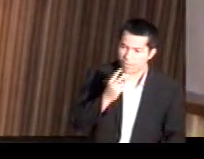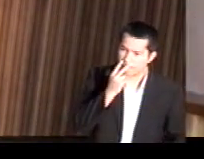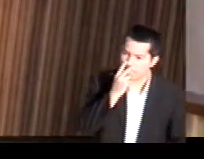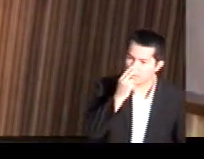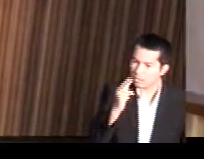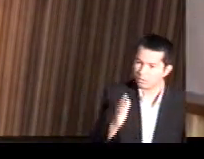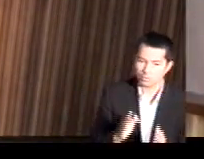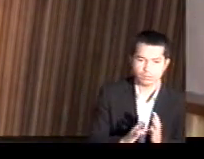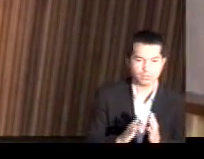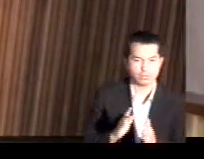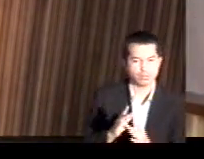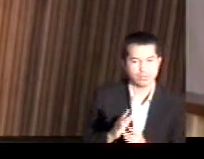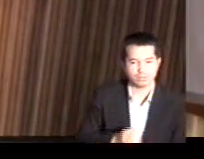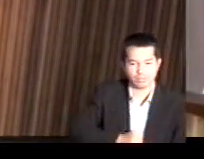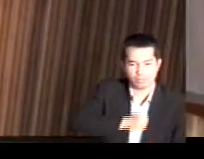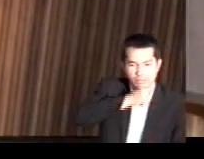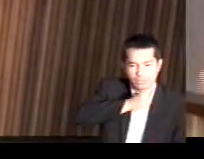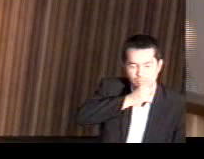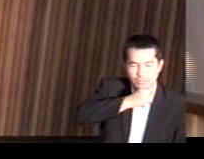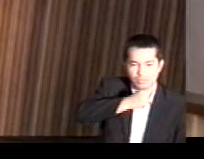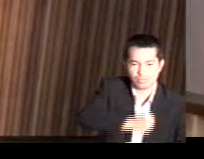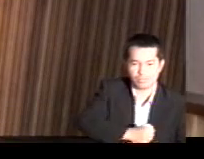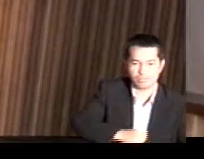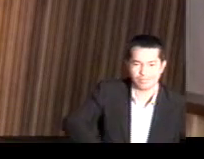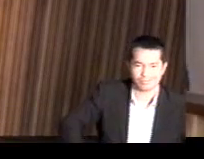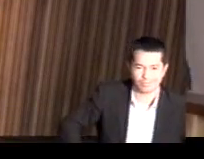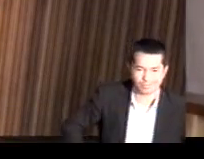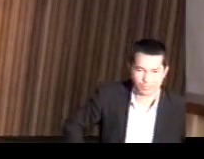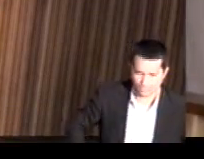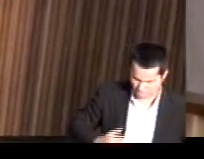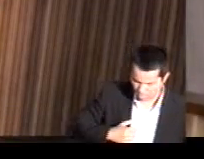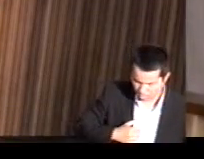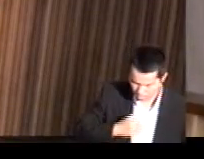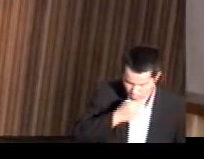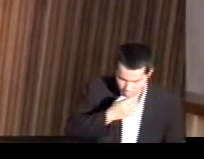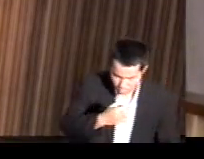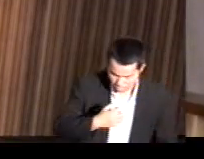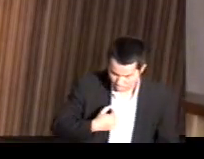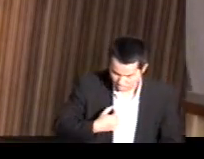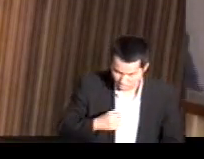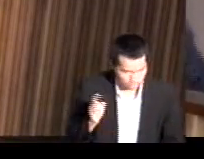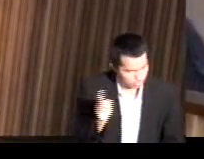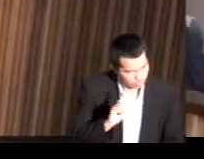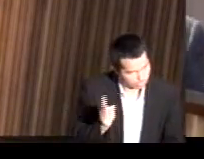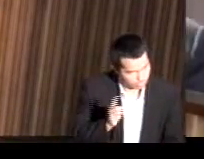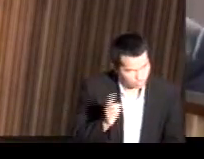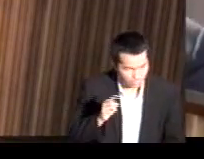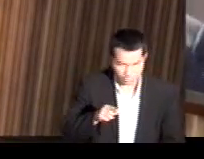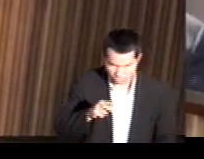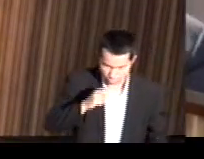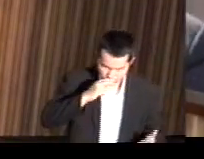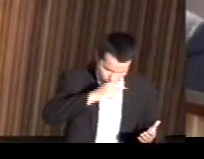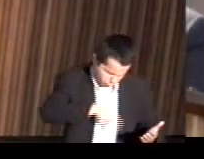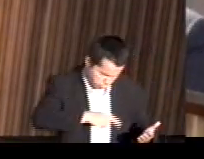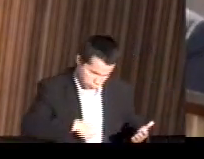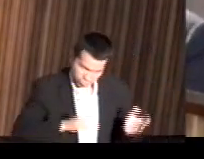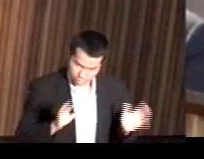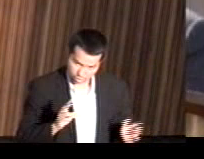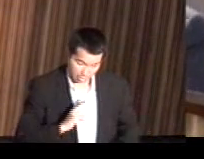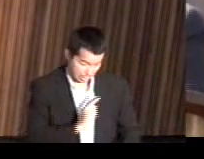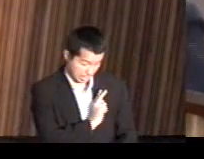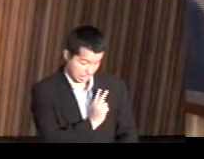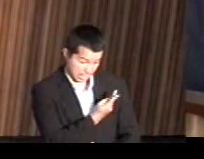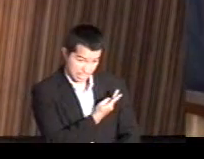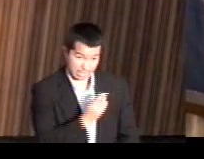Velho Testamento. E isso não é uma opinião minha. O próprio autor de Hebreus, no capítulo 5, 6 e